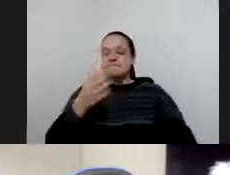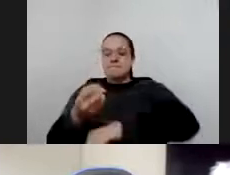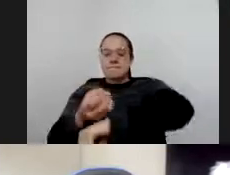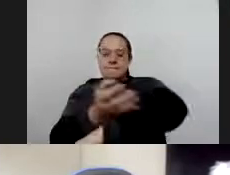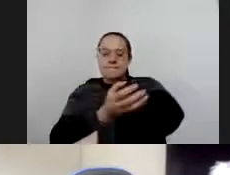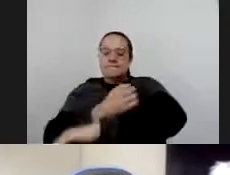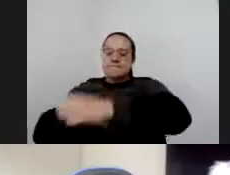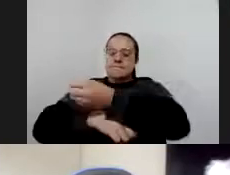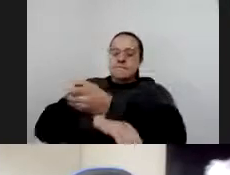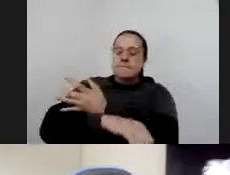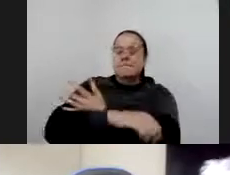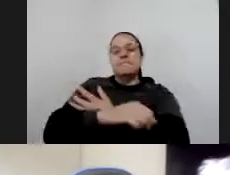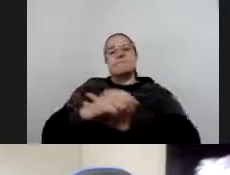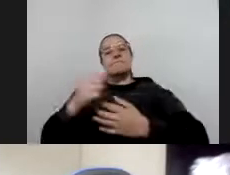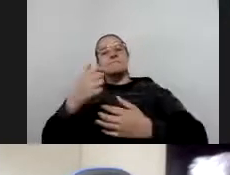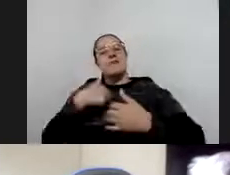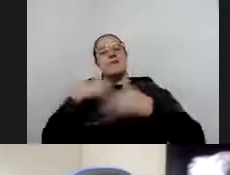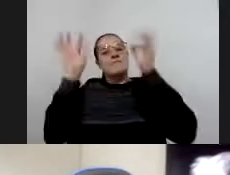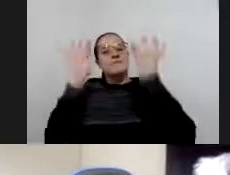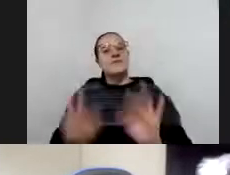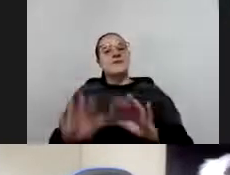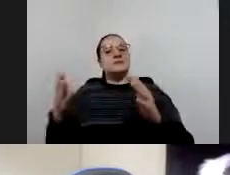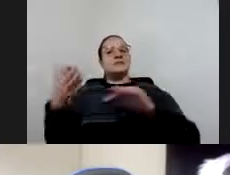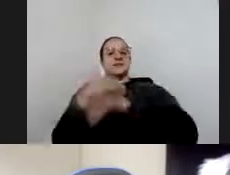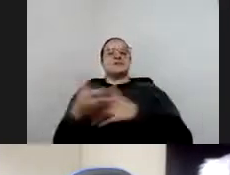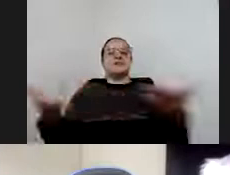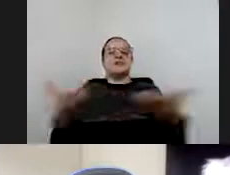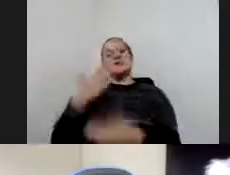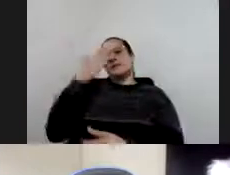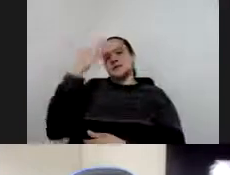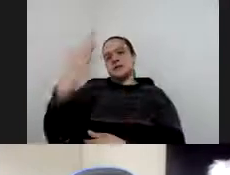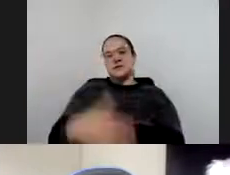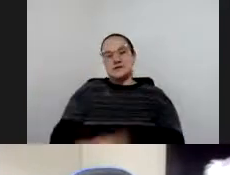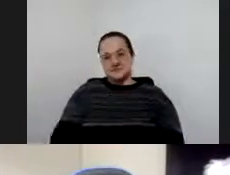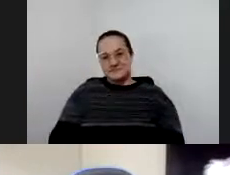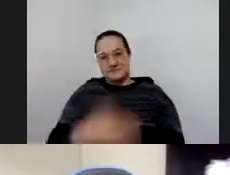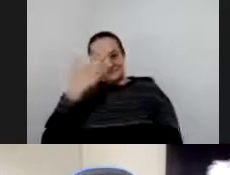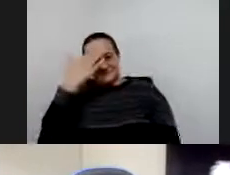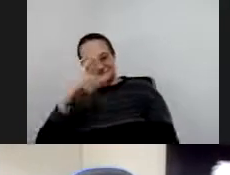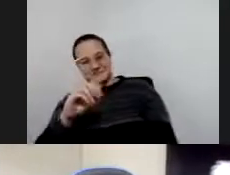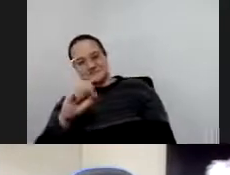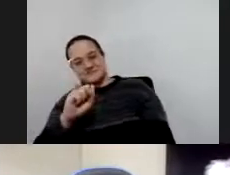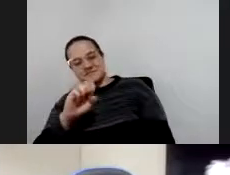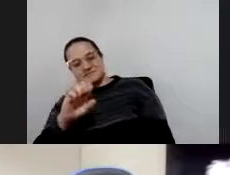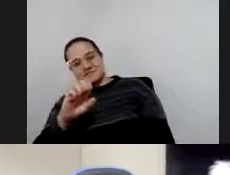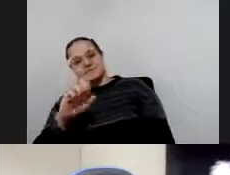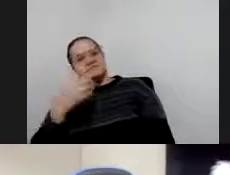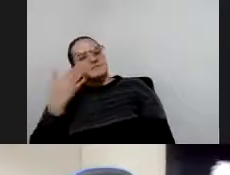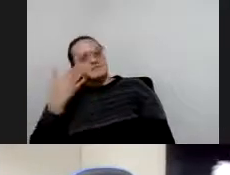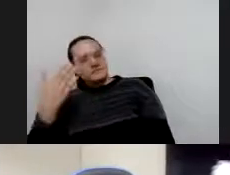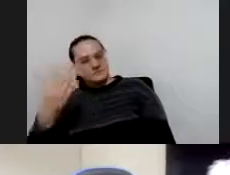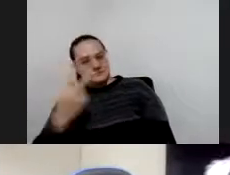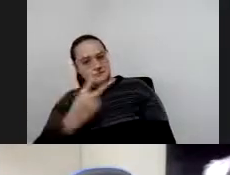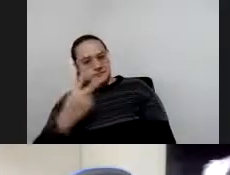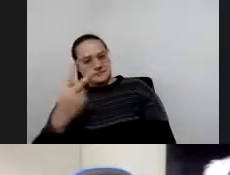olha, estou muito feliz de fazer parte desse espaço. Obrigada. Obrigada, Rose. Obrigada, Arthur. Gente,